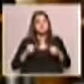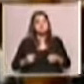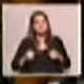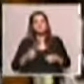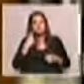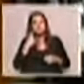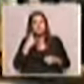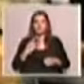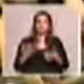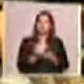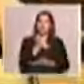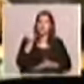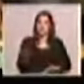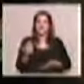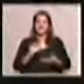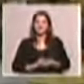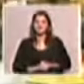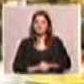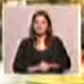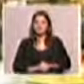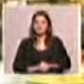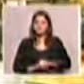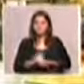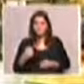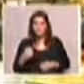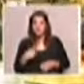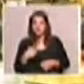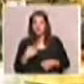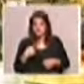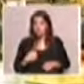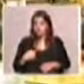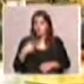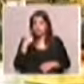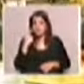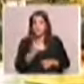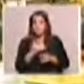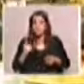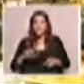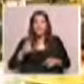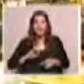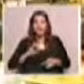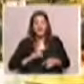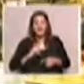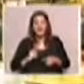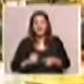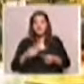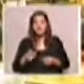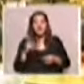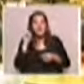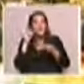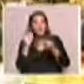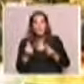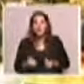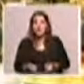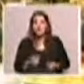bom porto ao sucesso. Eu vinguei porque fui deixando o queijo, e o queijo como era tanta qualidade, as